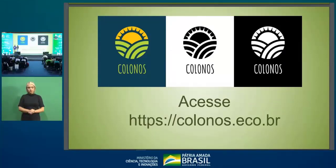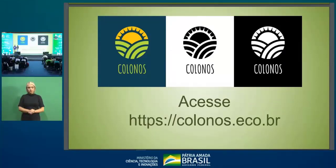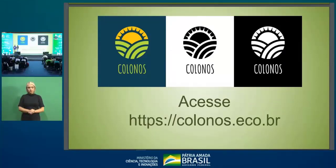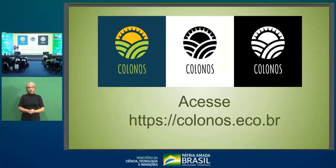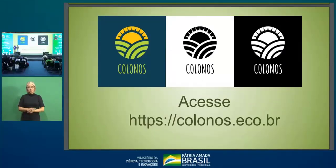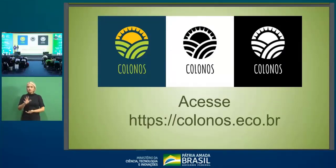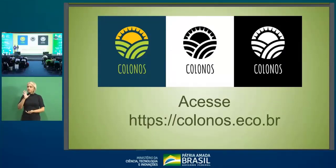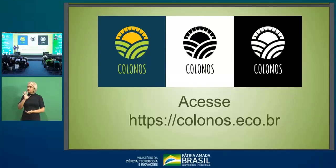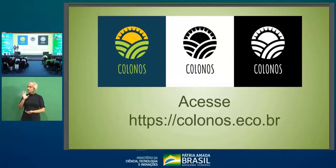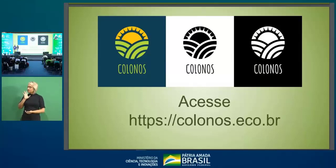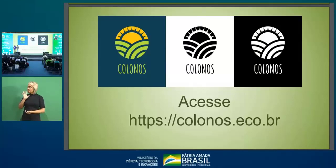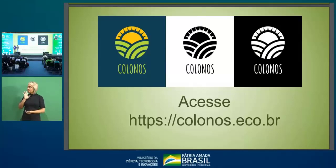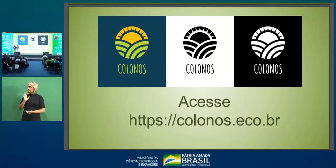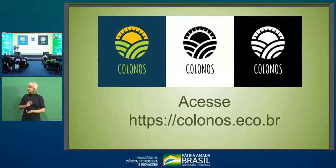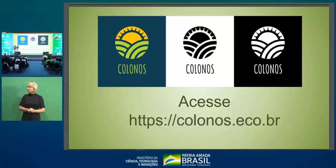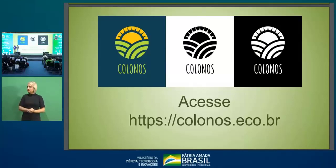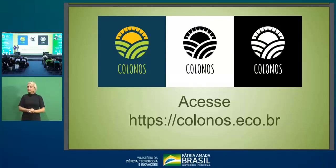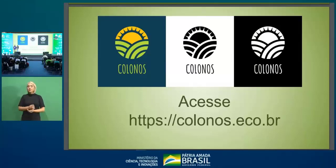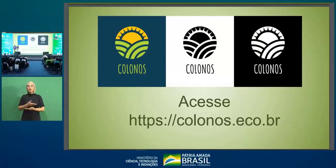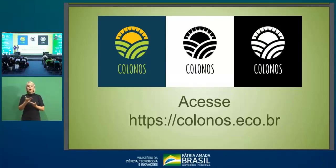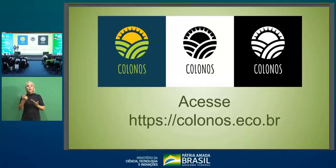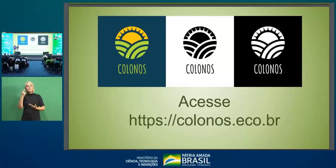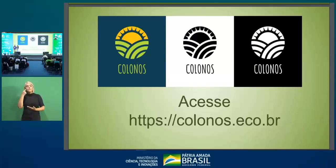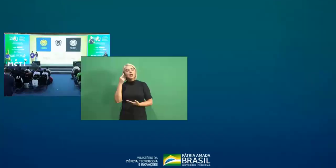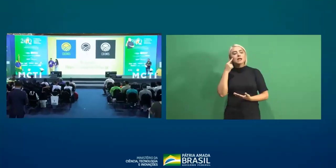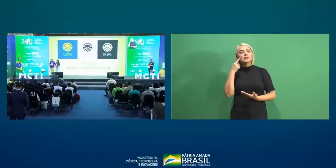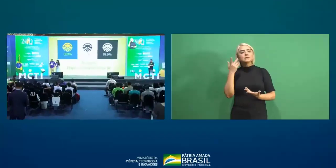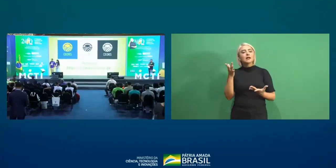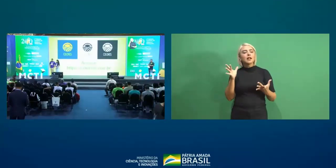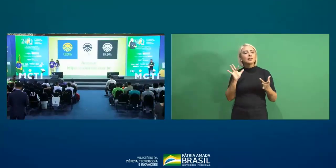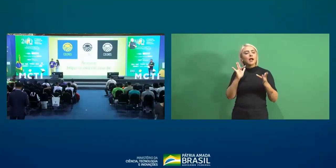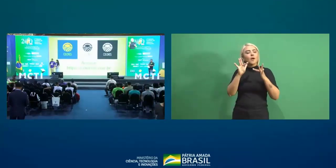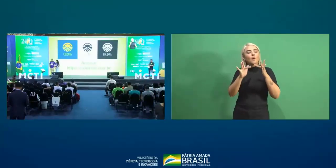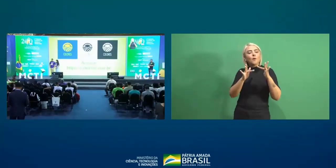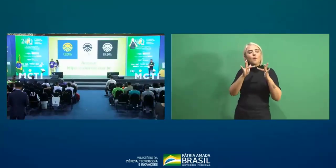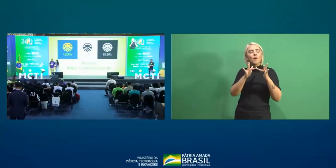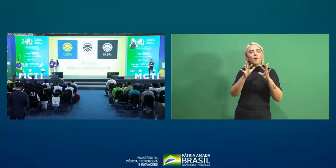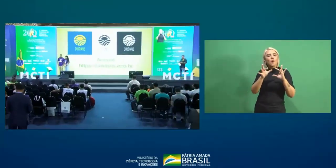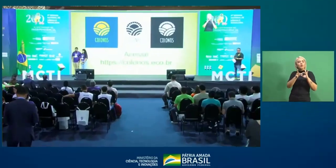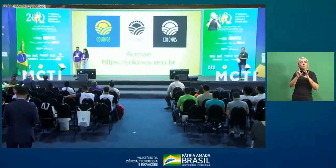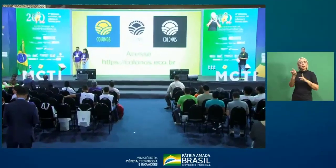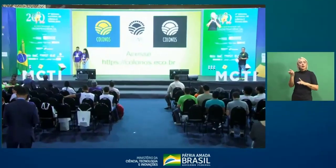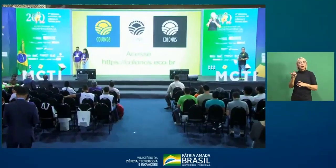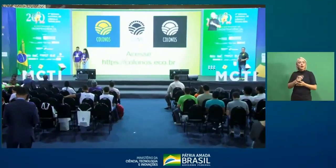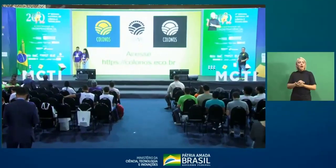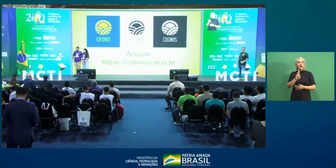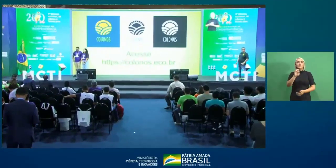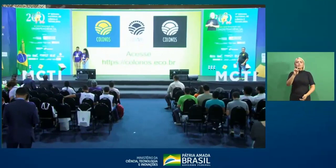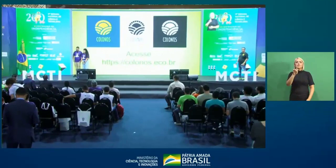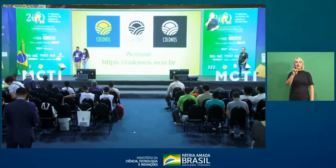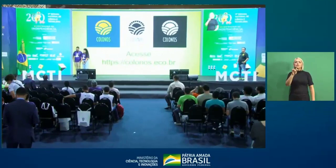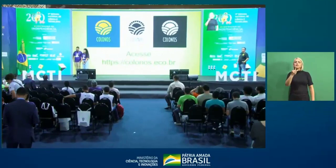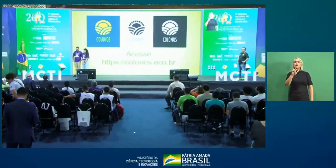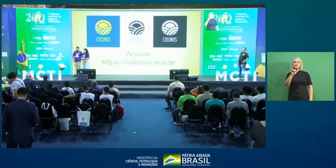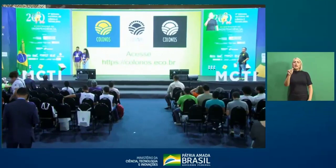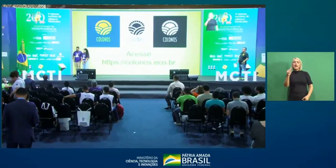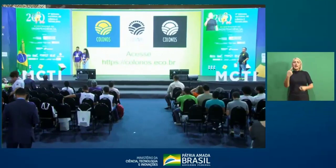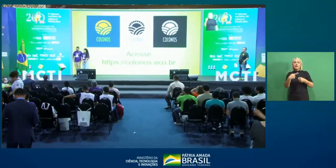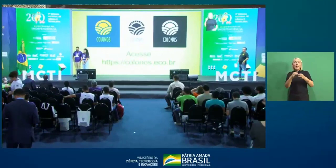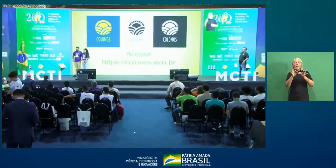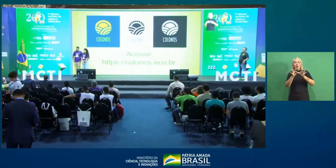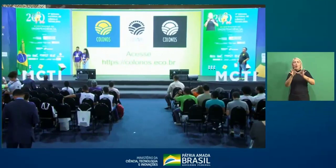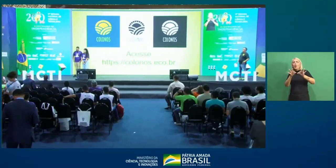Legal demais. Como é que vocês estão pensando na questão da conectividade, né? Pensando lá em Brasileia, lá no Acre. Então, a